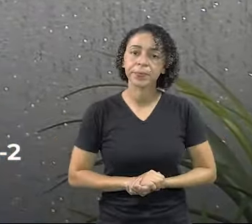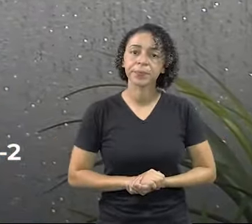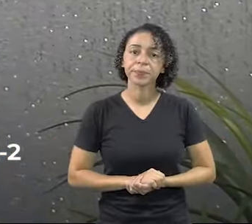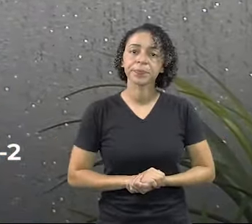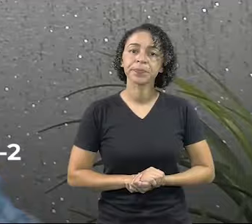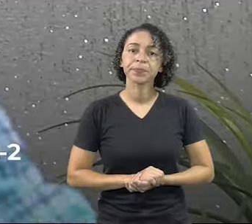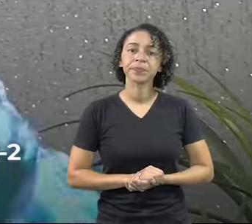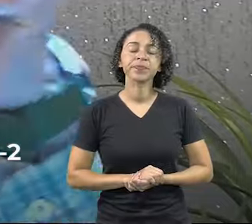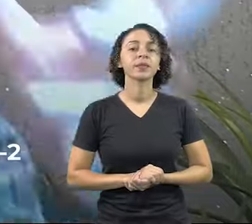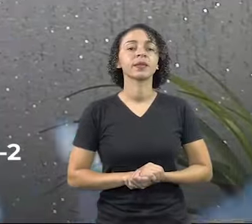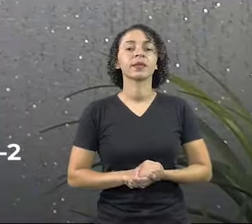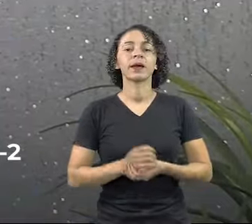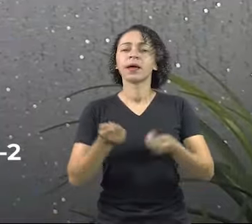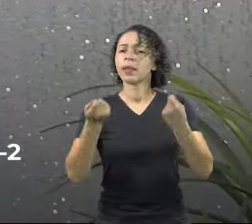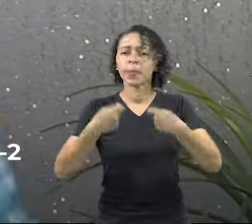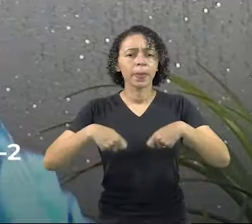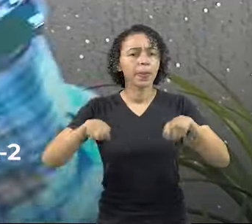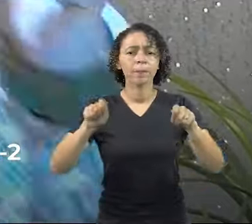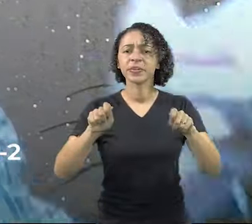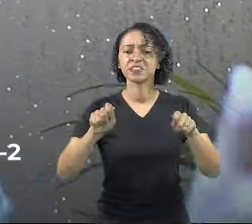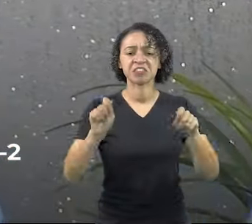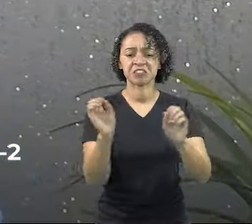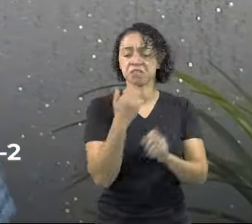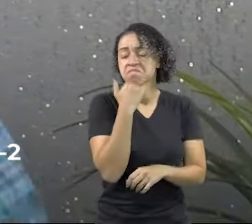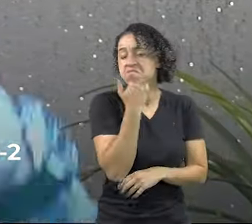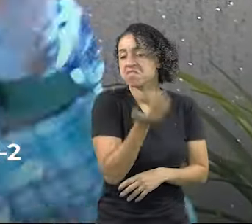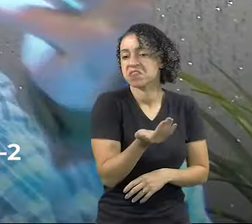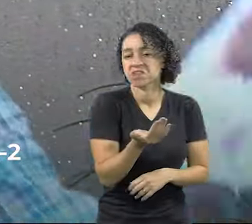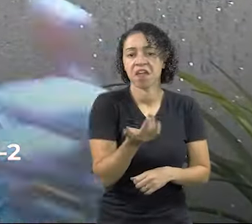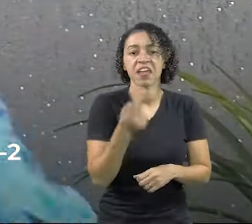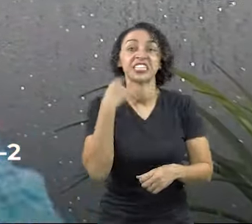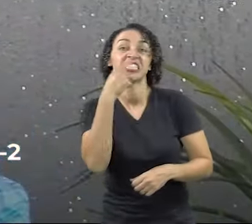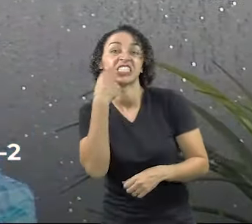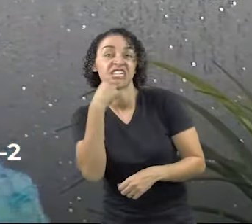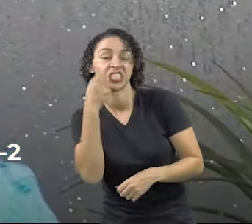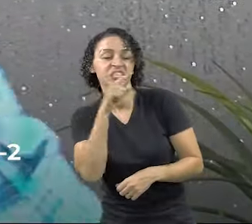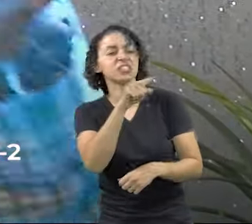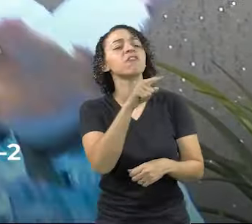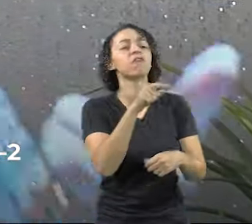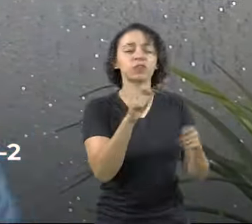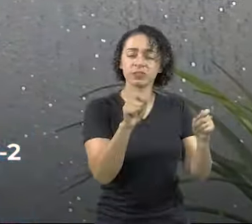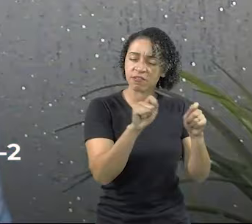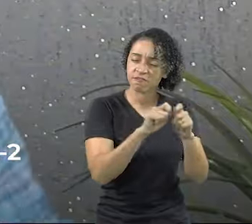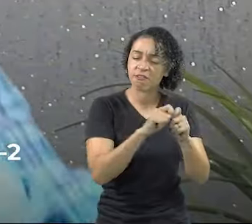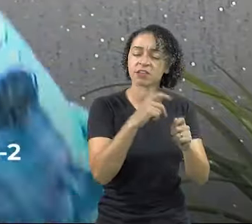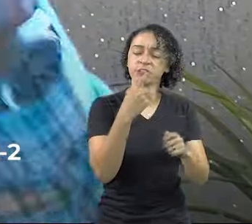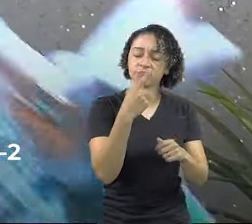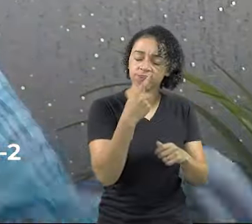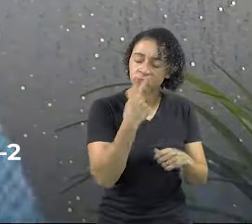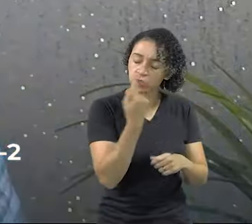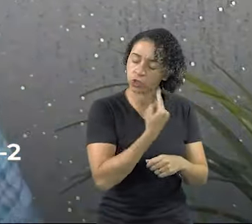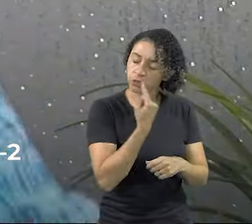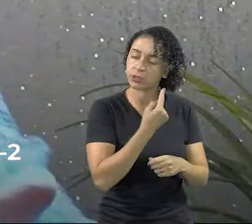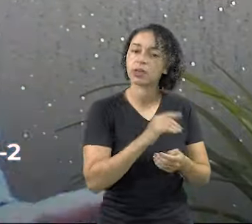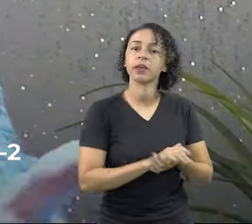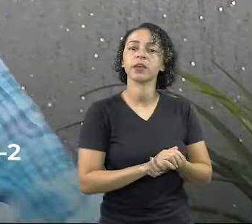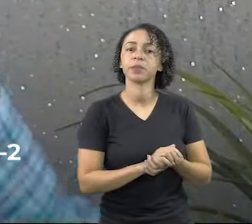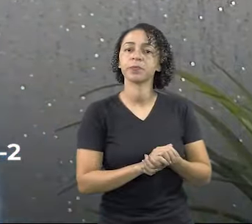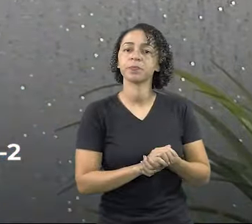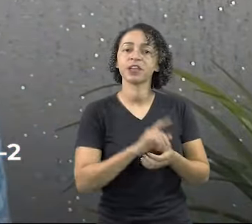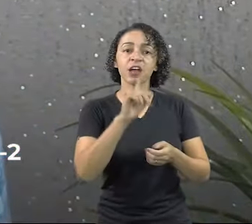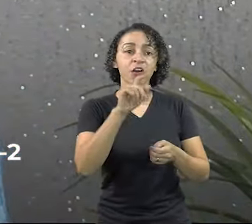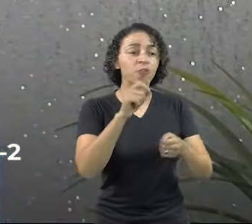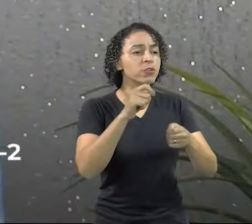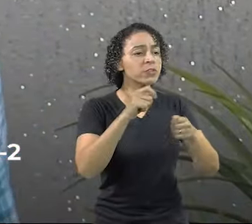carro em automotivo você não precisa de ninguém não precisa de dentista você mesmo trata dos seus dentes você não precisa de igreja não precisa de